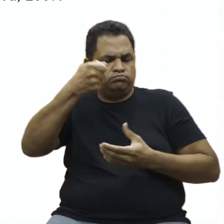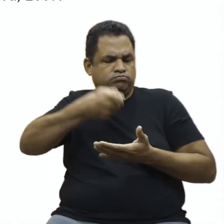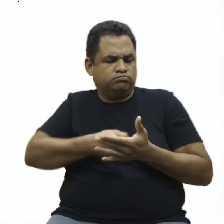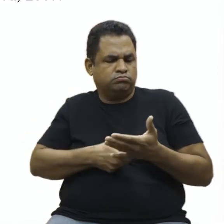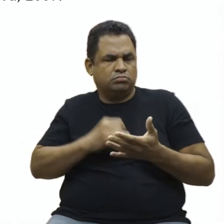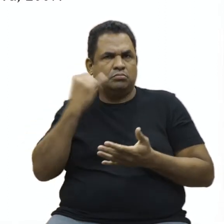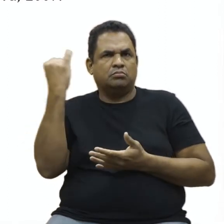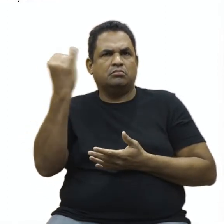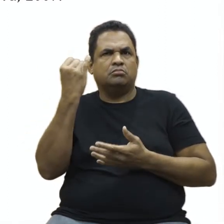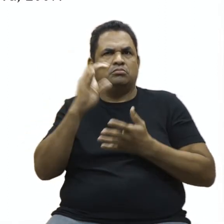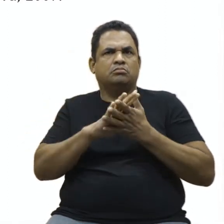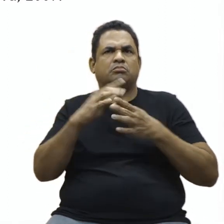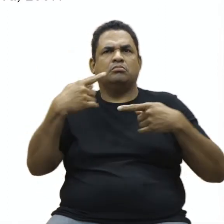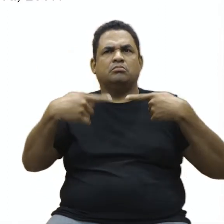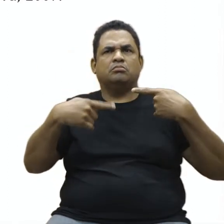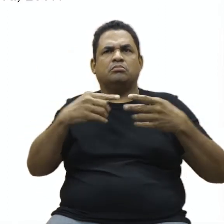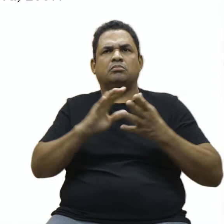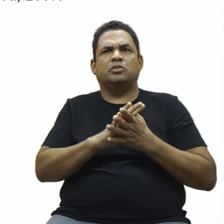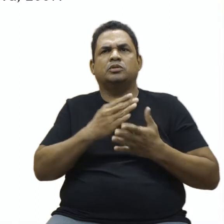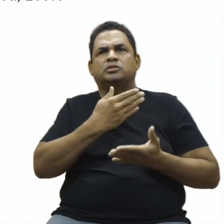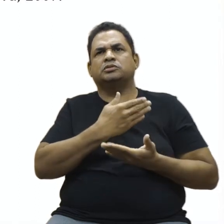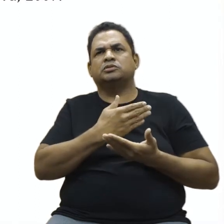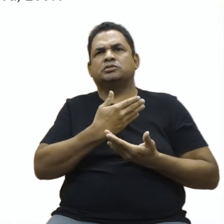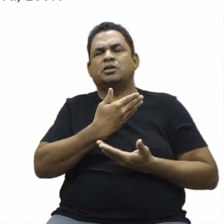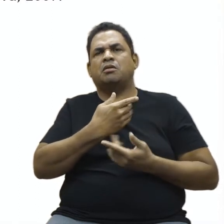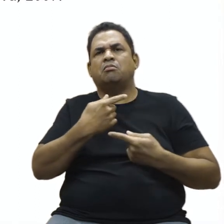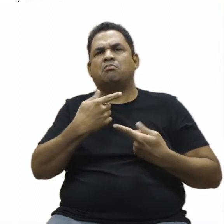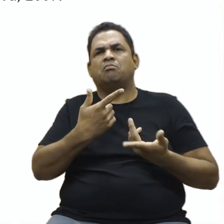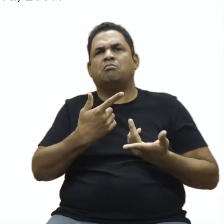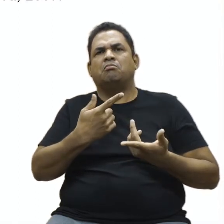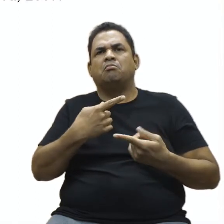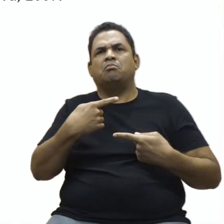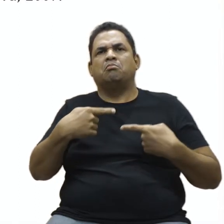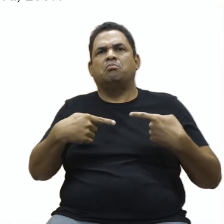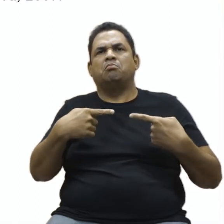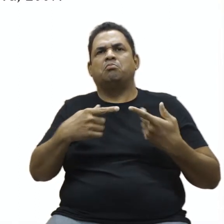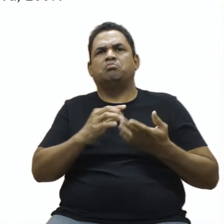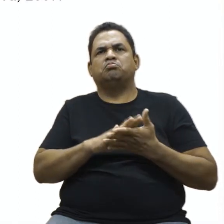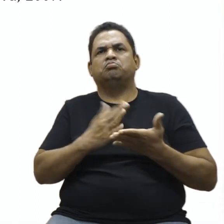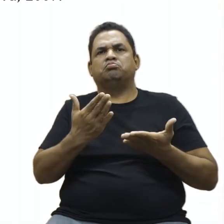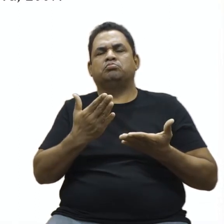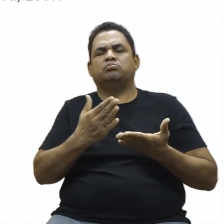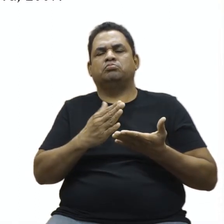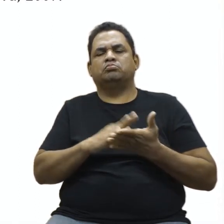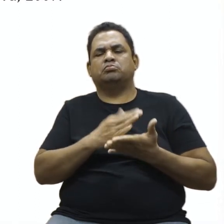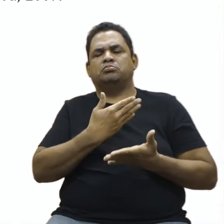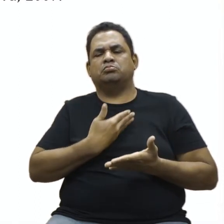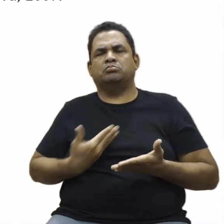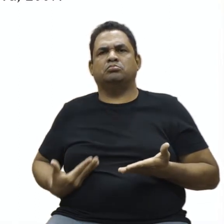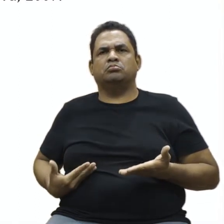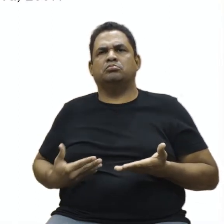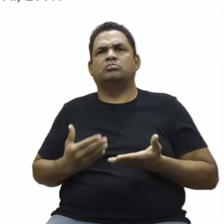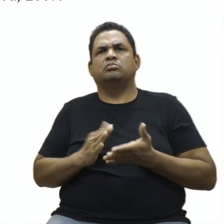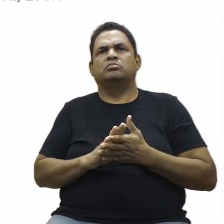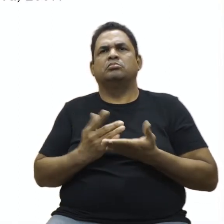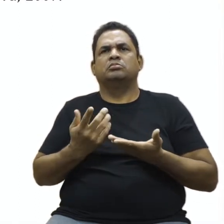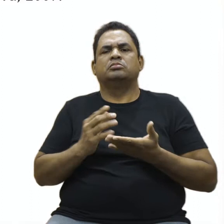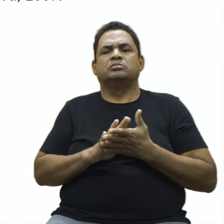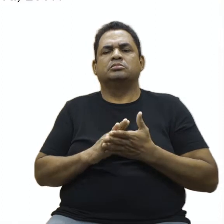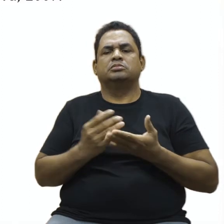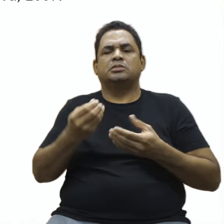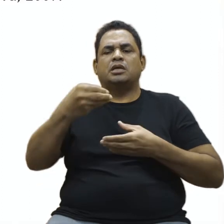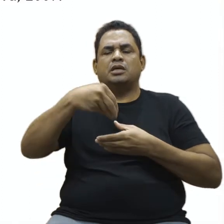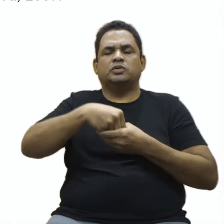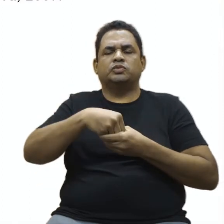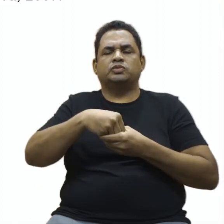das políticas públicas, não de forma ocasional ou circunstancial, mas segundo princípios